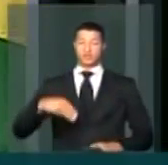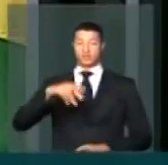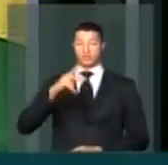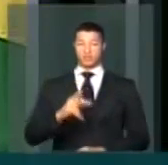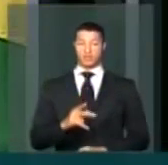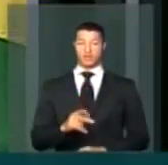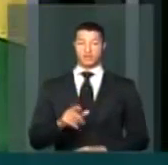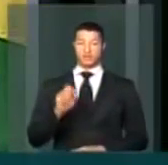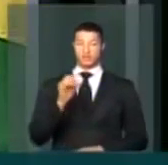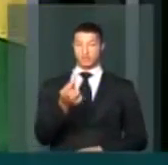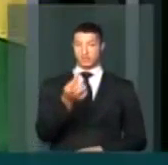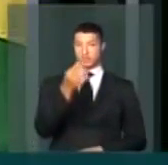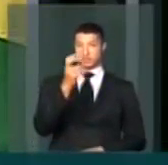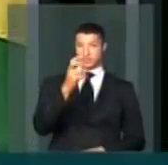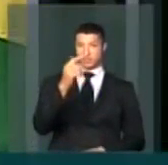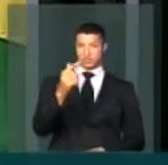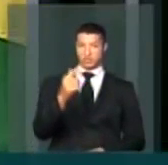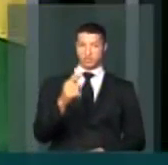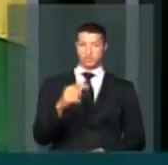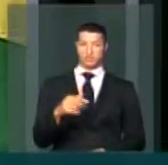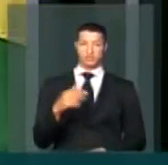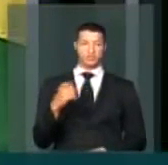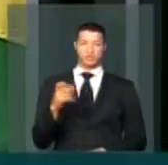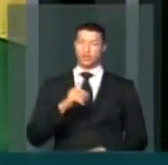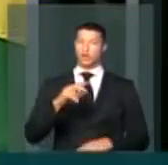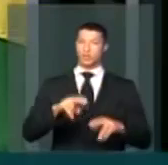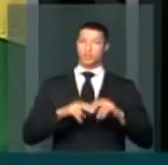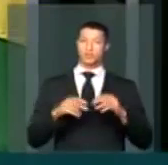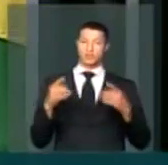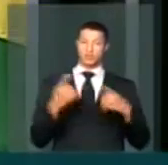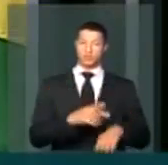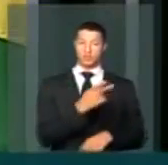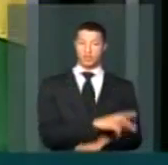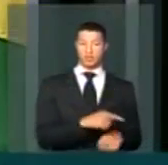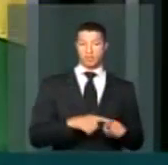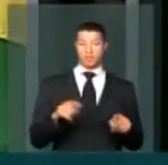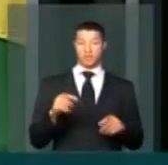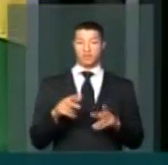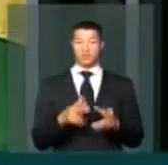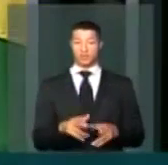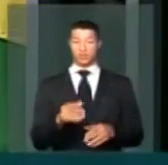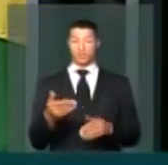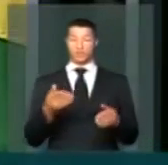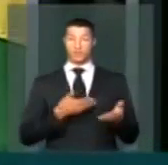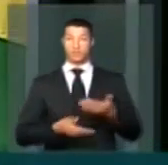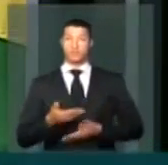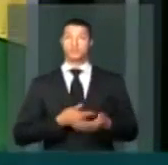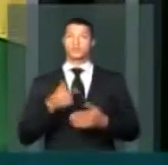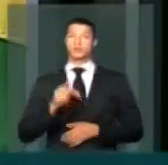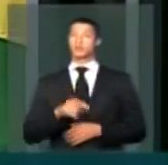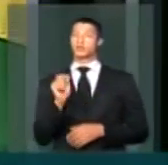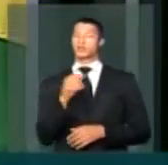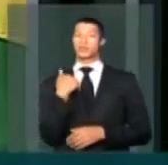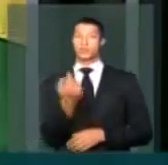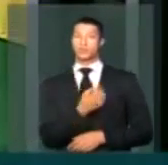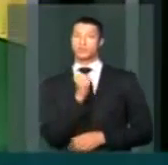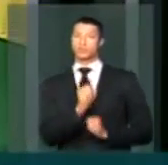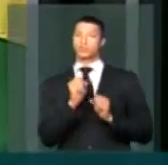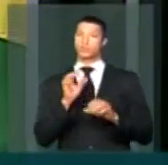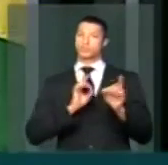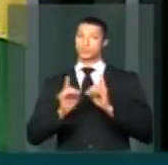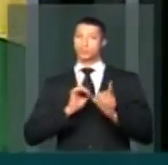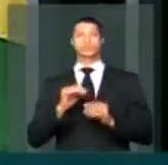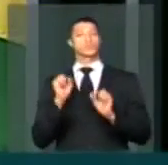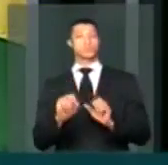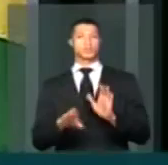medida provisória 657. Não, de repente, por ser contra ela, mas da maneira como vem para essa casa, sem que possamos discutir, sem